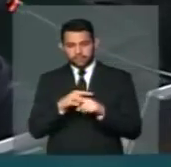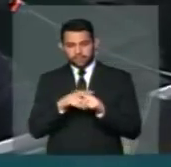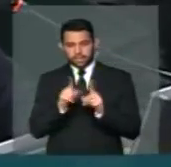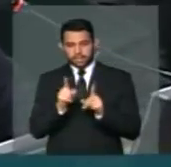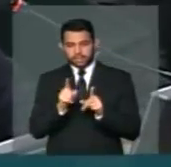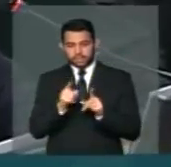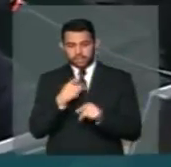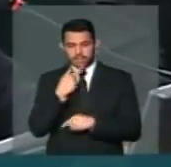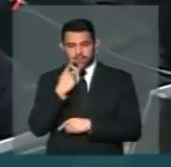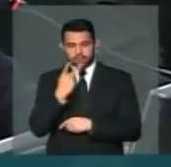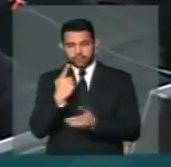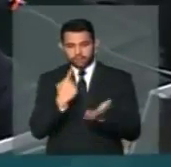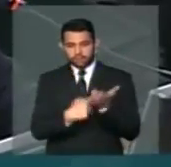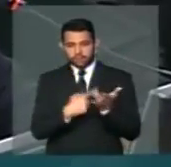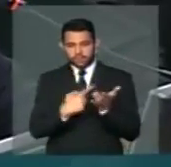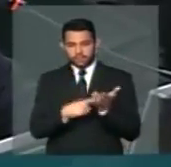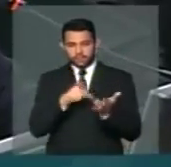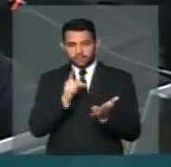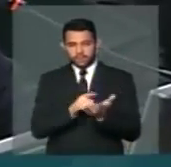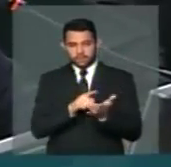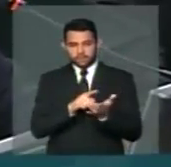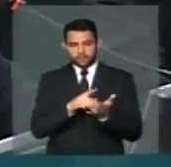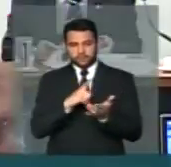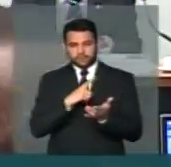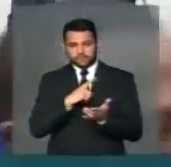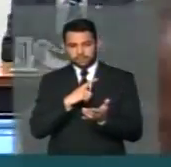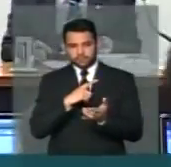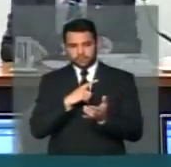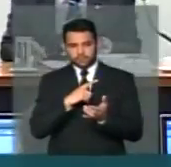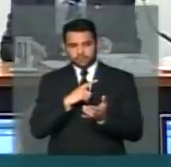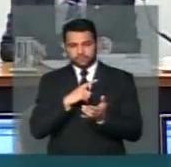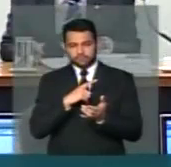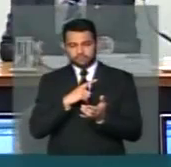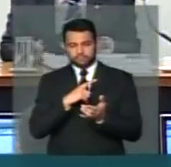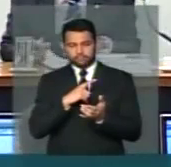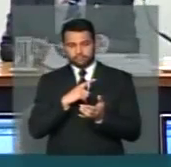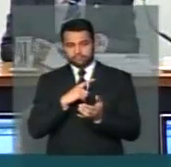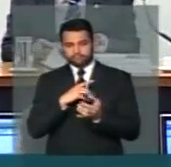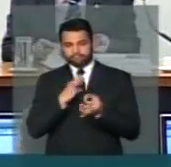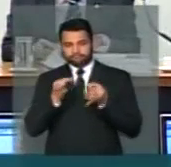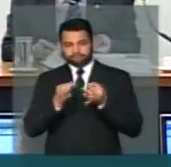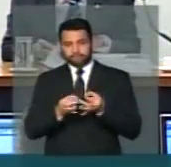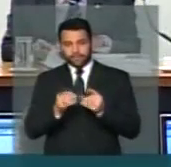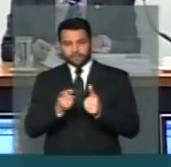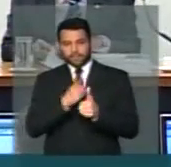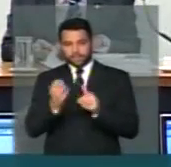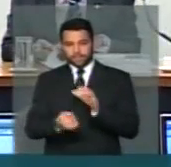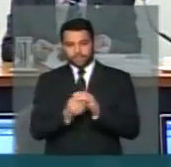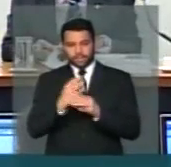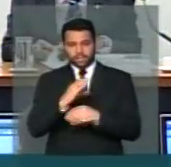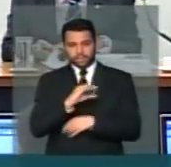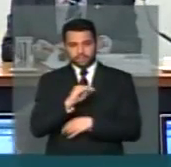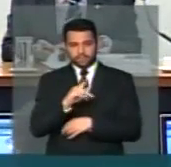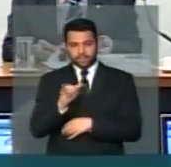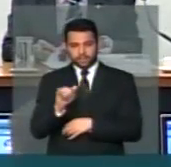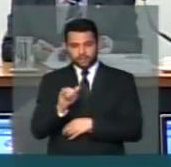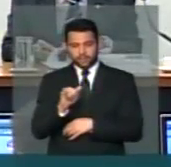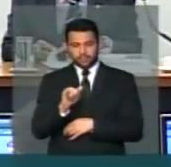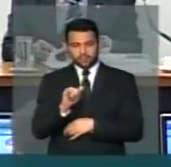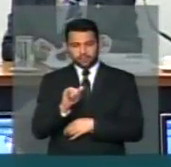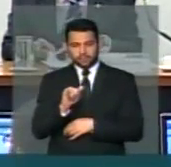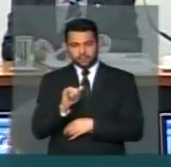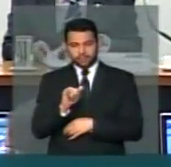de dizer aqui ter compromisso com a verdade, eu tenho que ser coerente, senhor presidente. No primeiro dia da instalação dessa CPI,